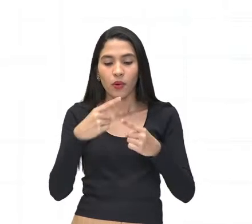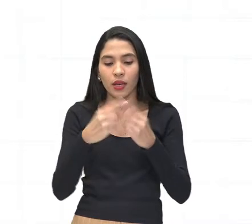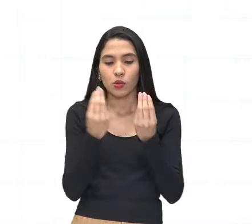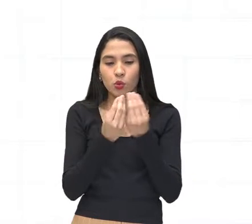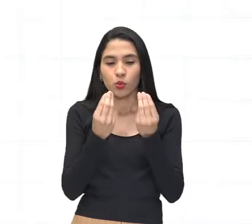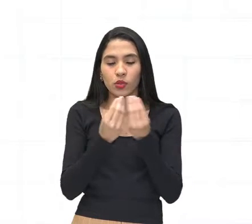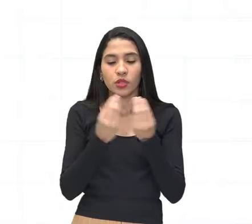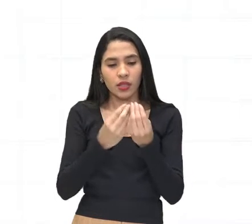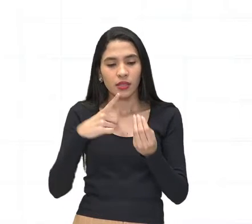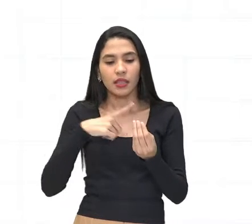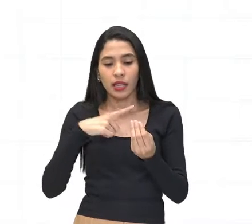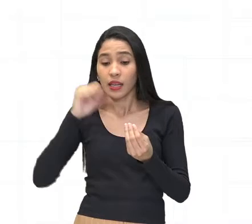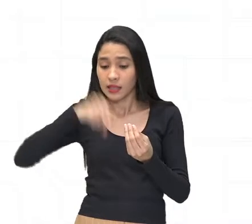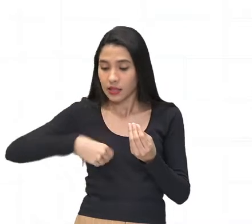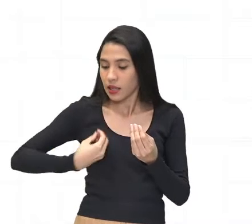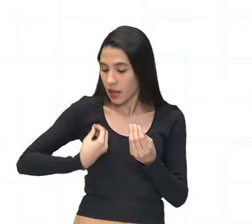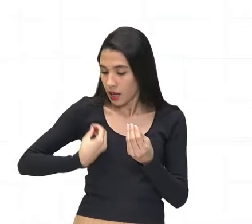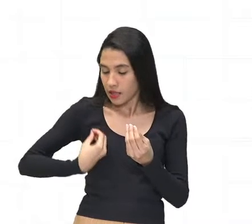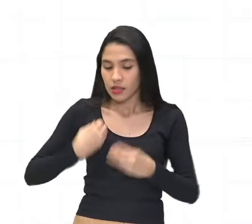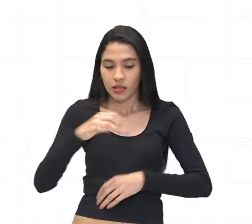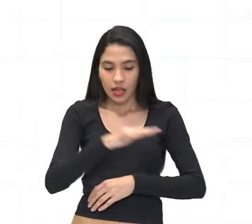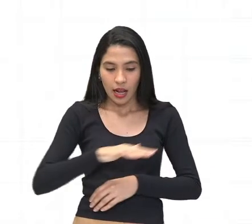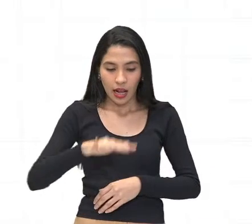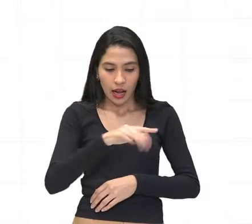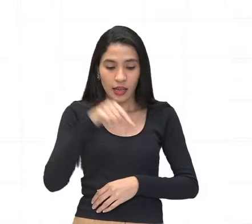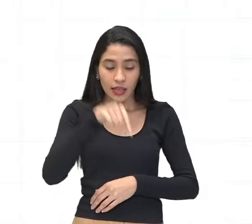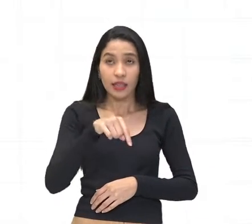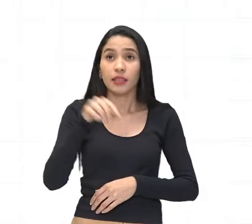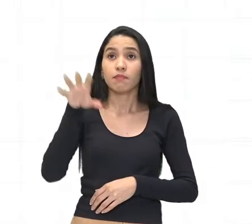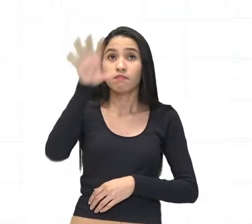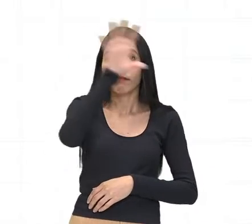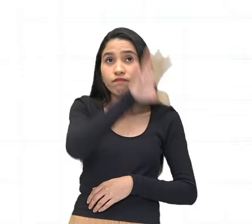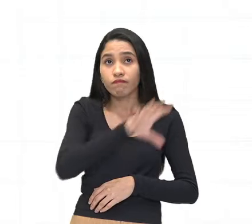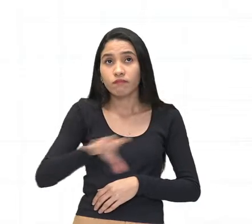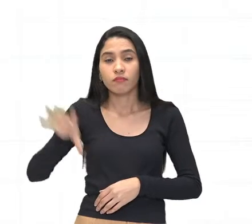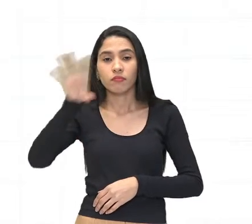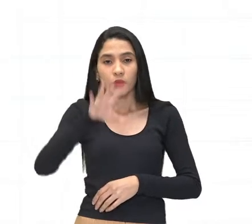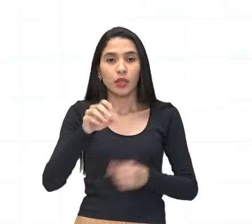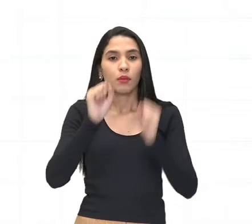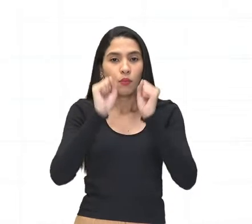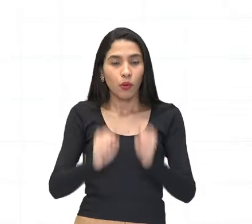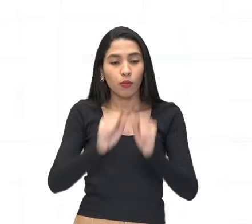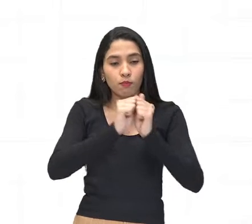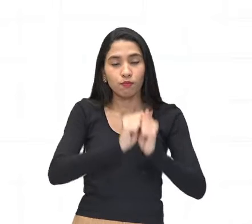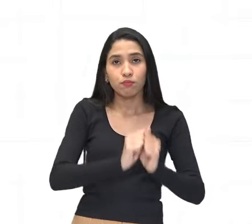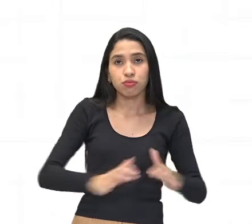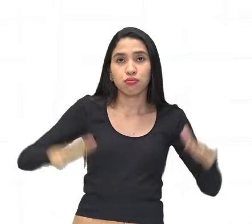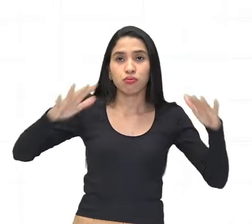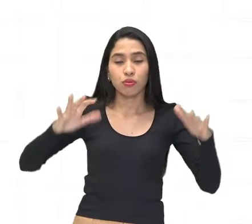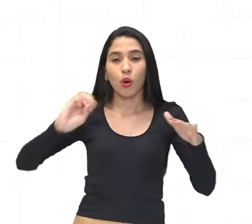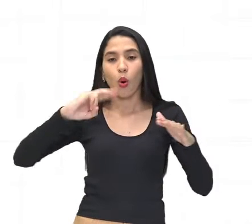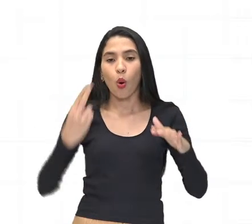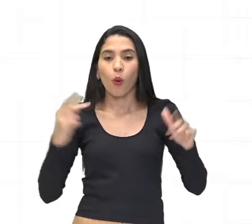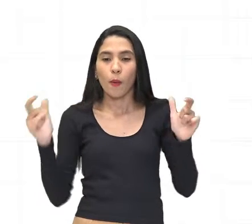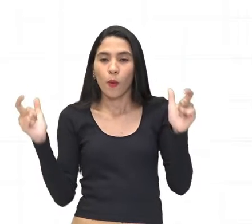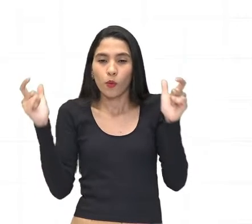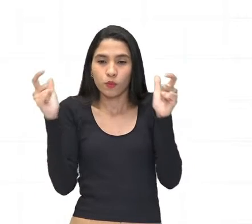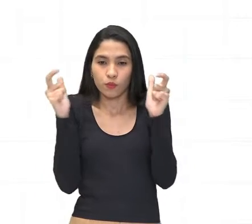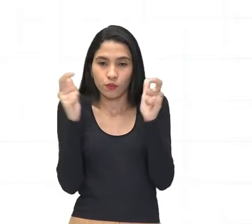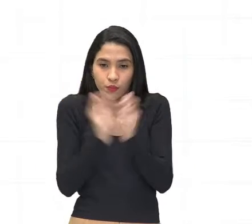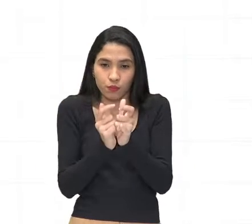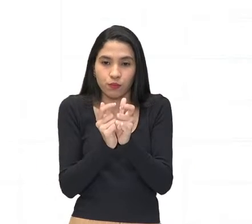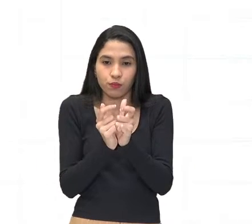ele existe, ele ocupa lugar no espaço e ele pode se expandir ou pode ser